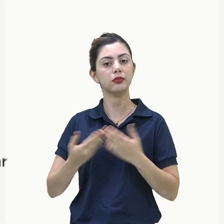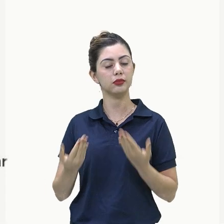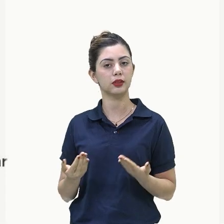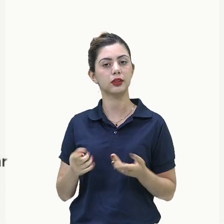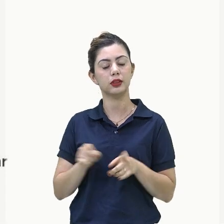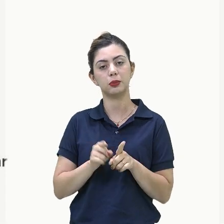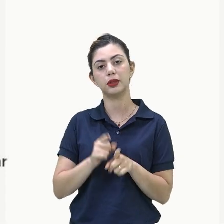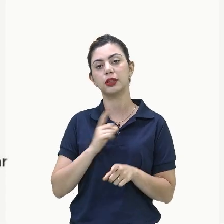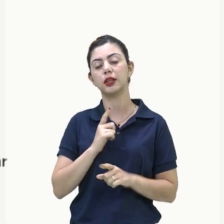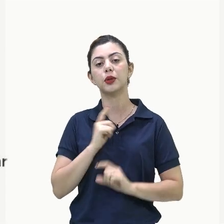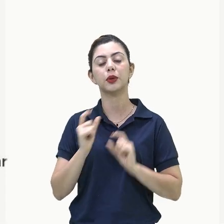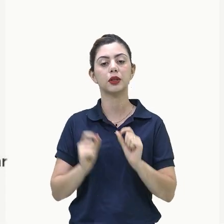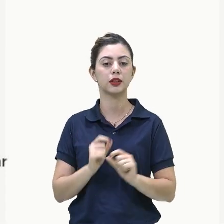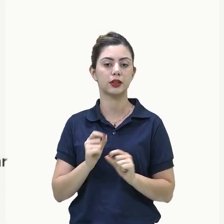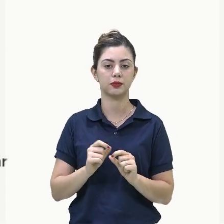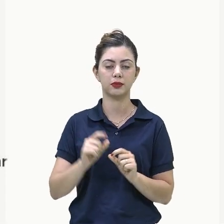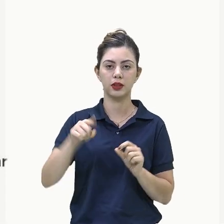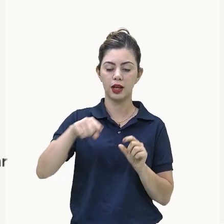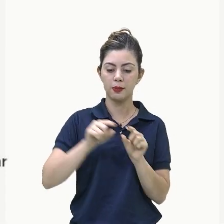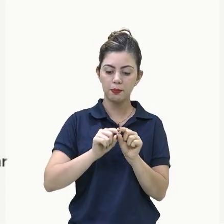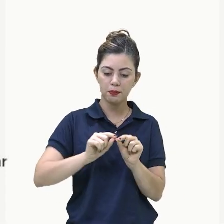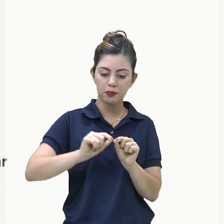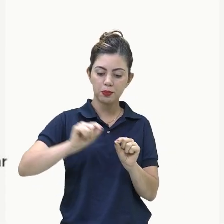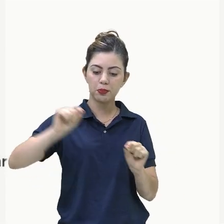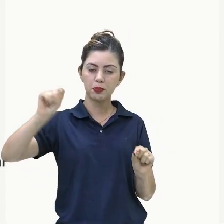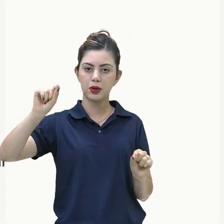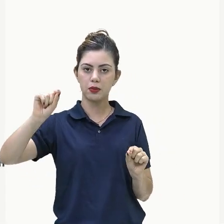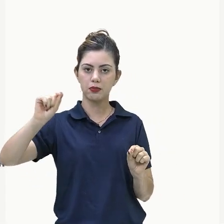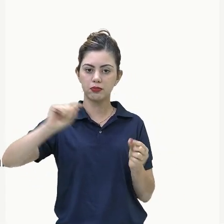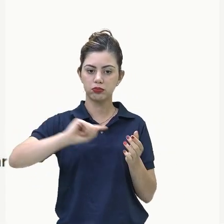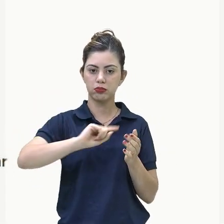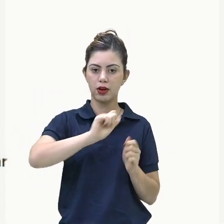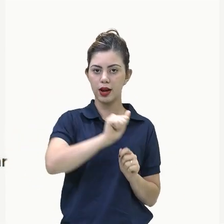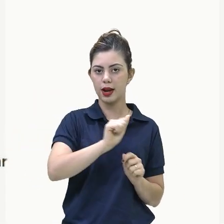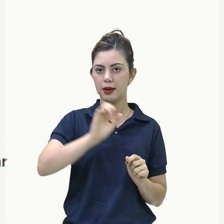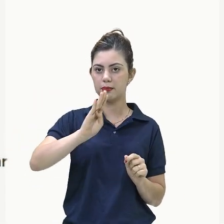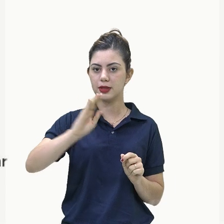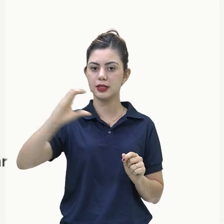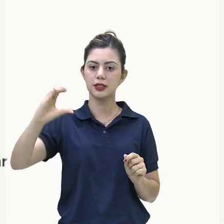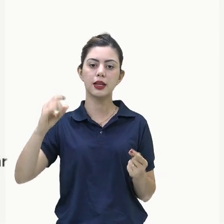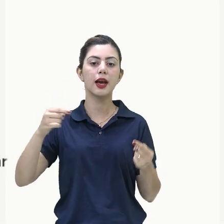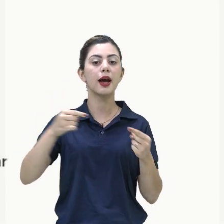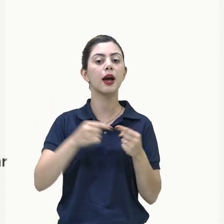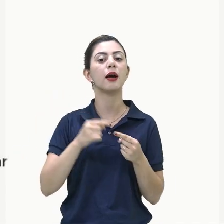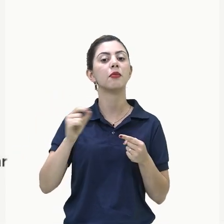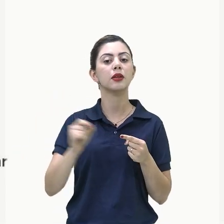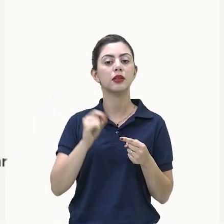também sobre essa condição, né? A gente diz que esses pontos são